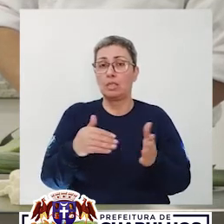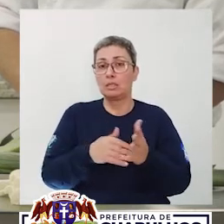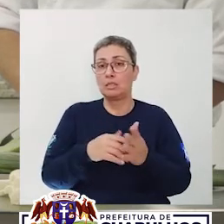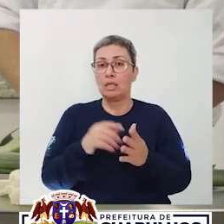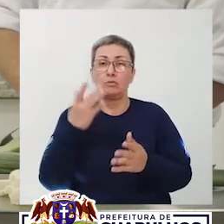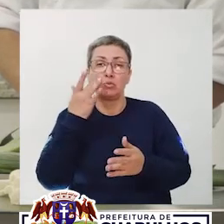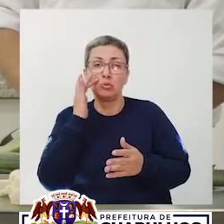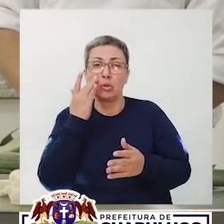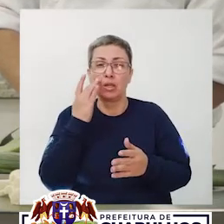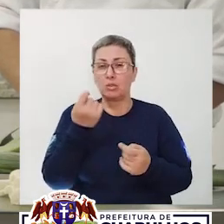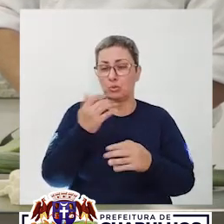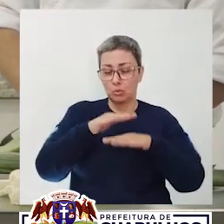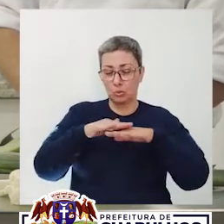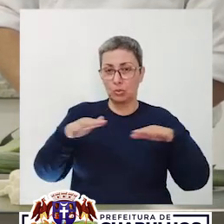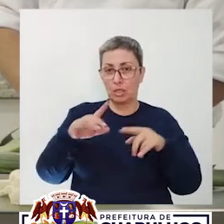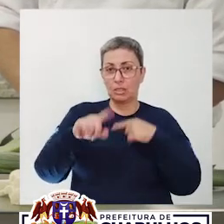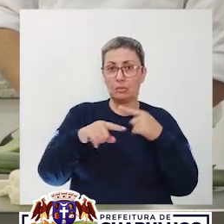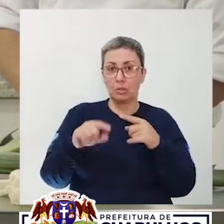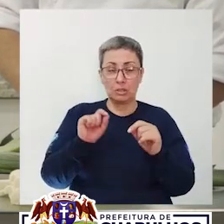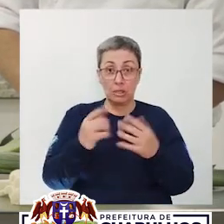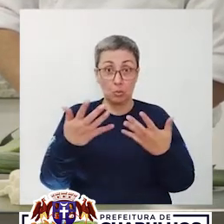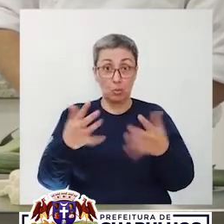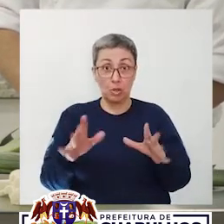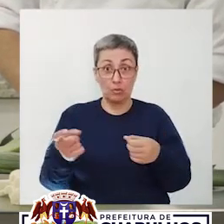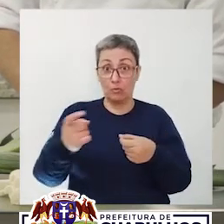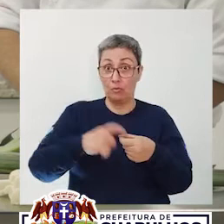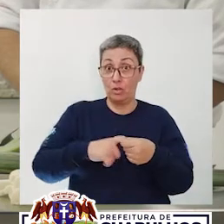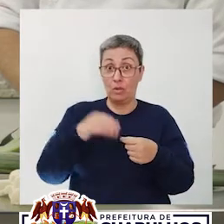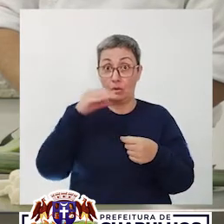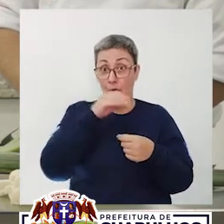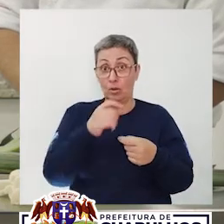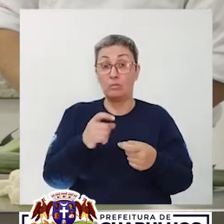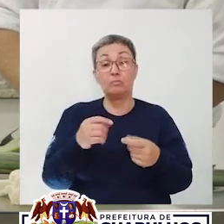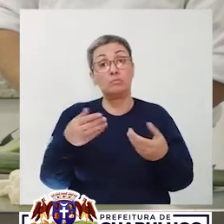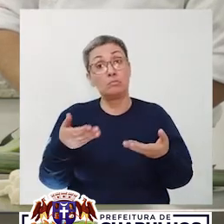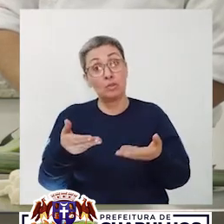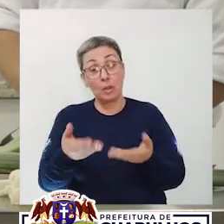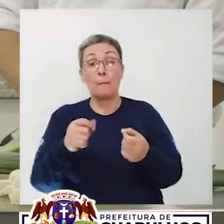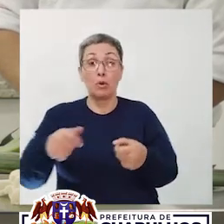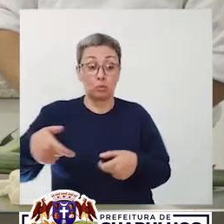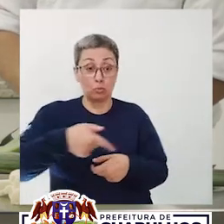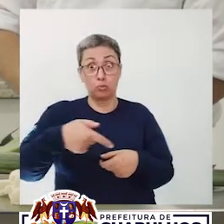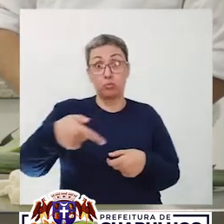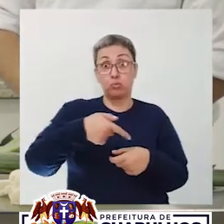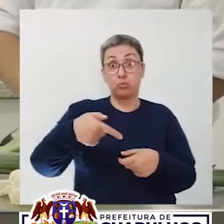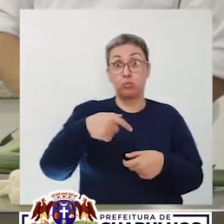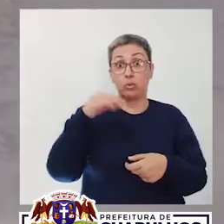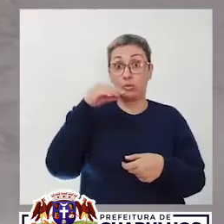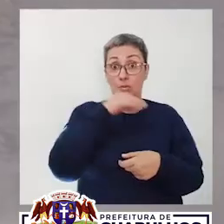Eu deixo até ela dar uma douradinha assim em cima. Depois, se você não quiser voltar ao forno, não precisa. Você pode trabalhar com